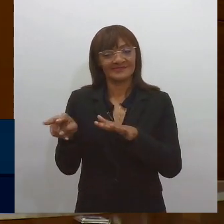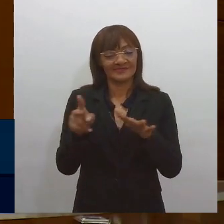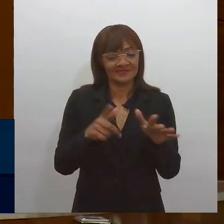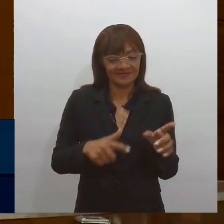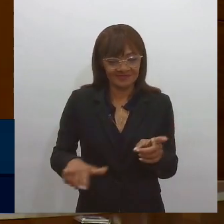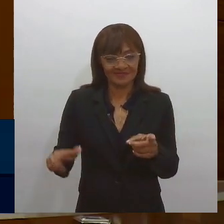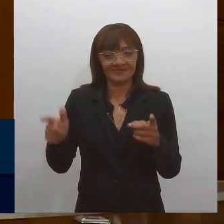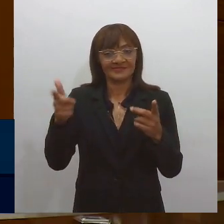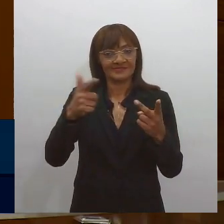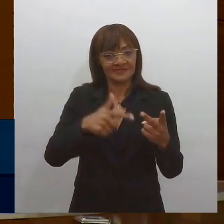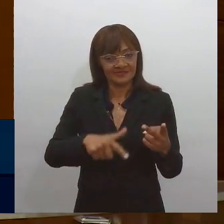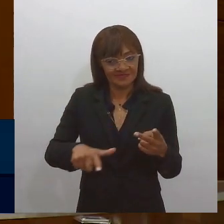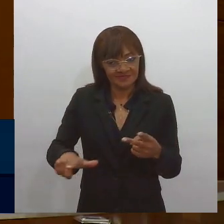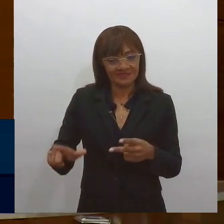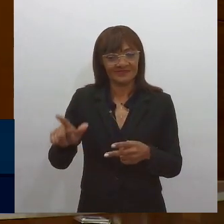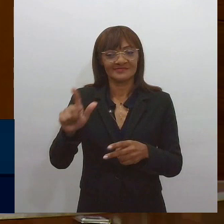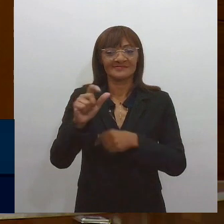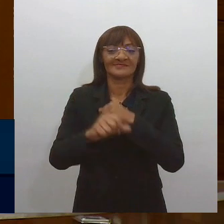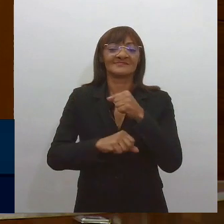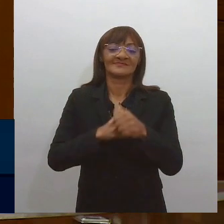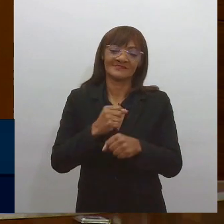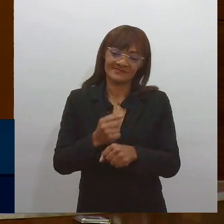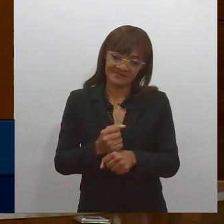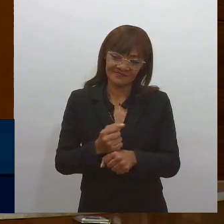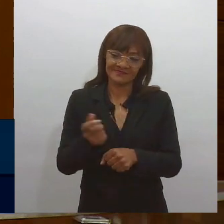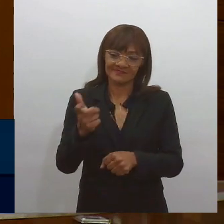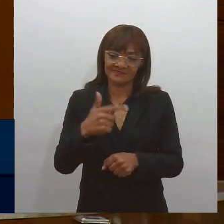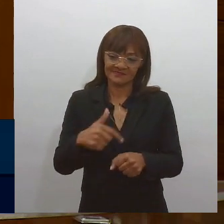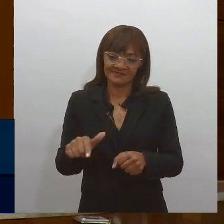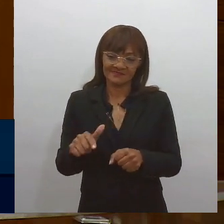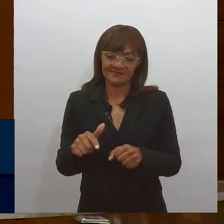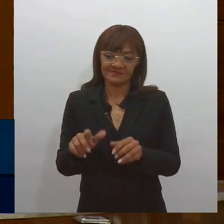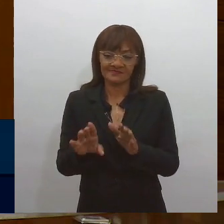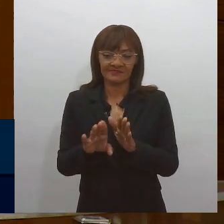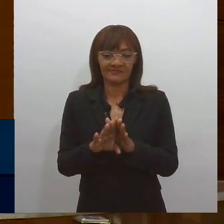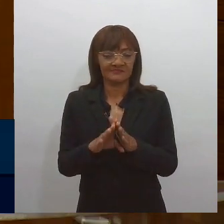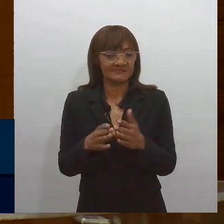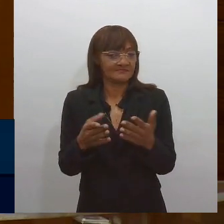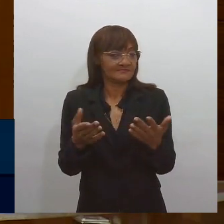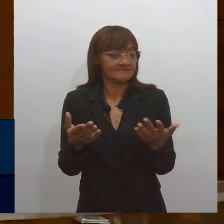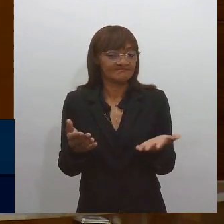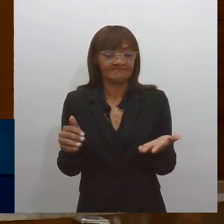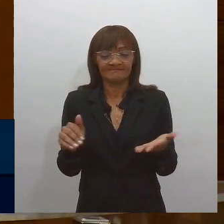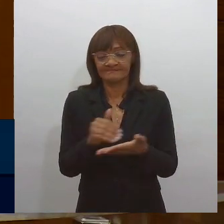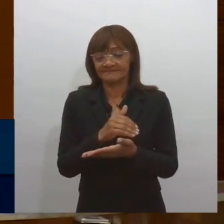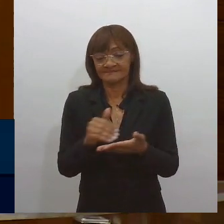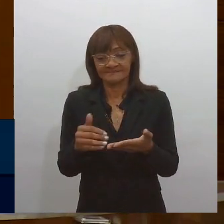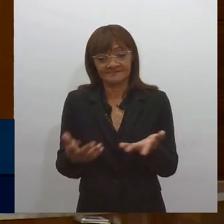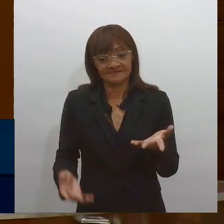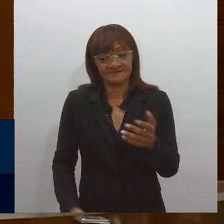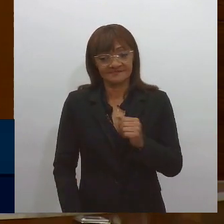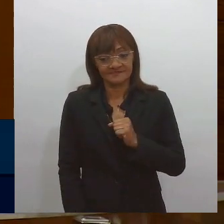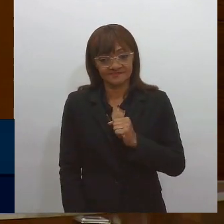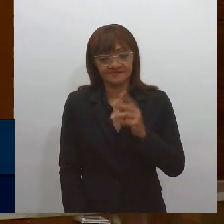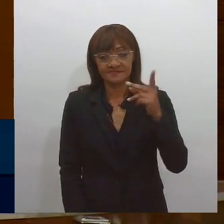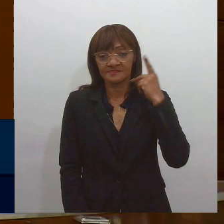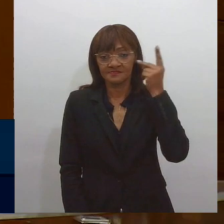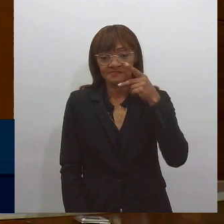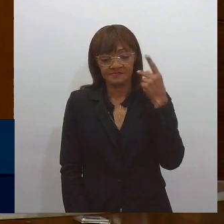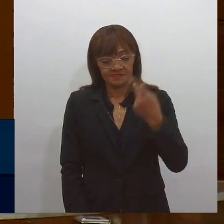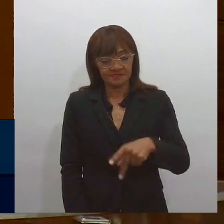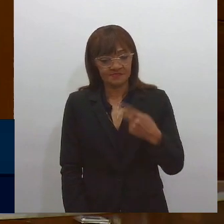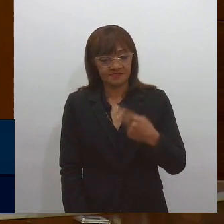vem chega e o e o secretário Jorginho que é deputado dessa casa licenciado não prestigia